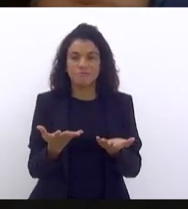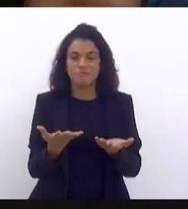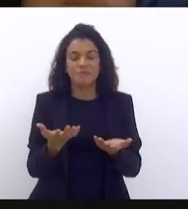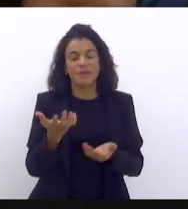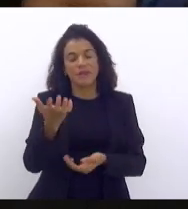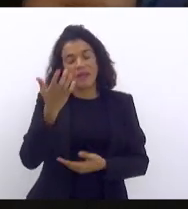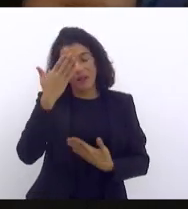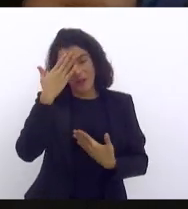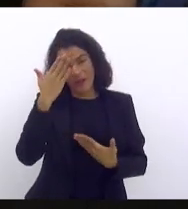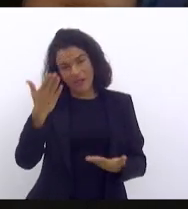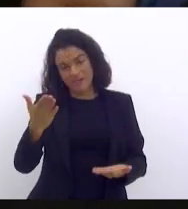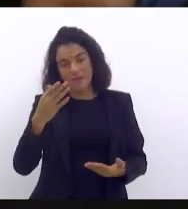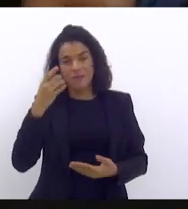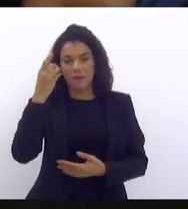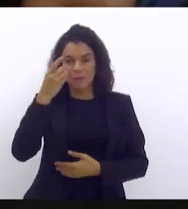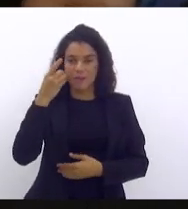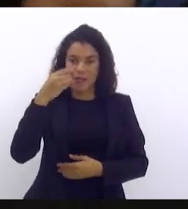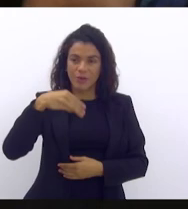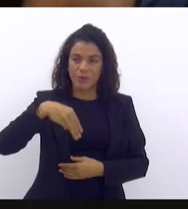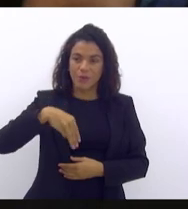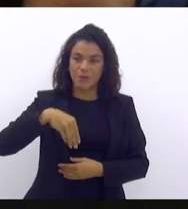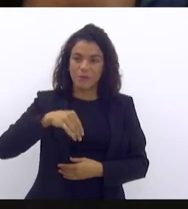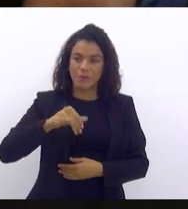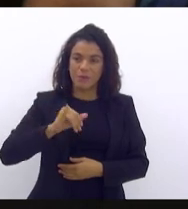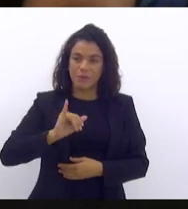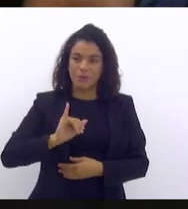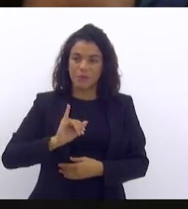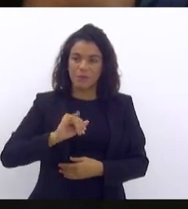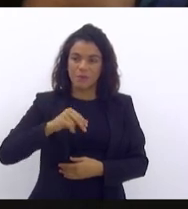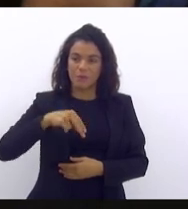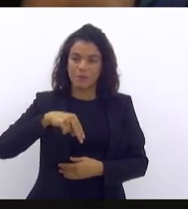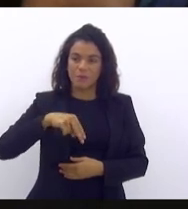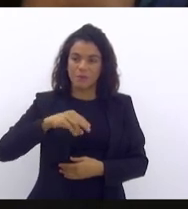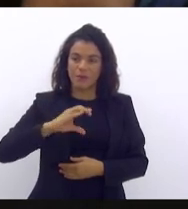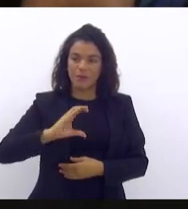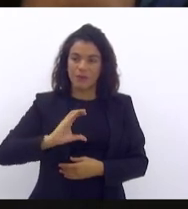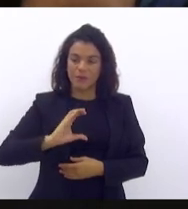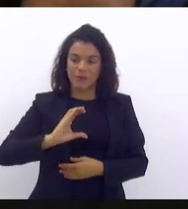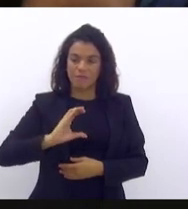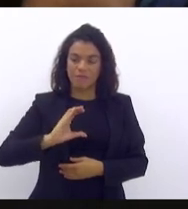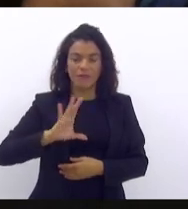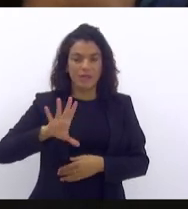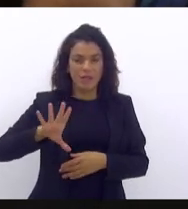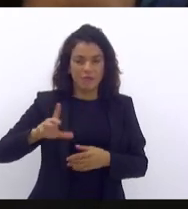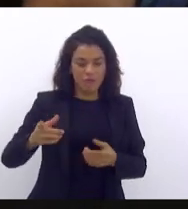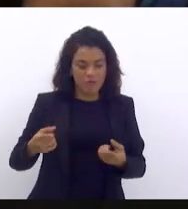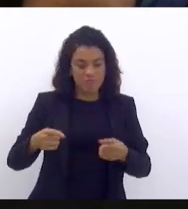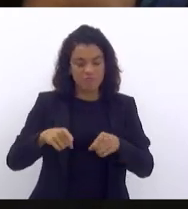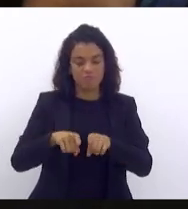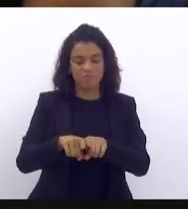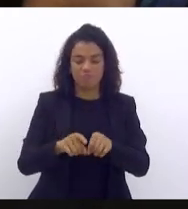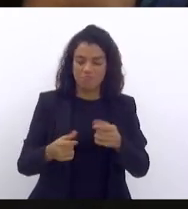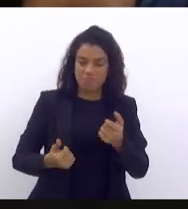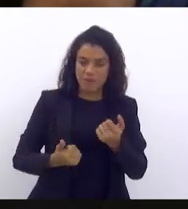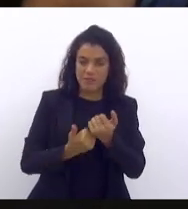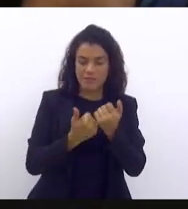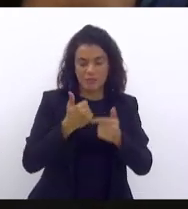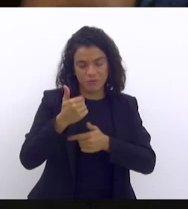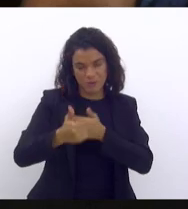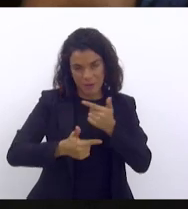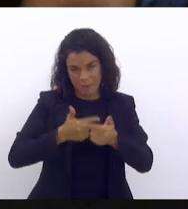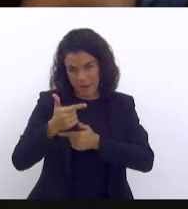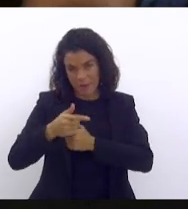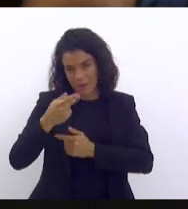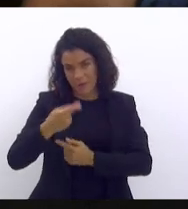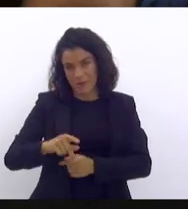Quero agradecer ao deputado Carlos Min, que foi parceiro nessa iniciativa e sempre é muito parceiro dos trabalhadores aqui nessa